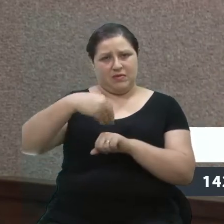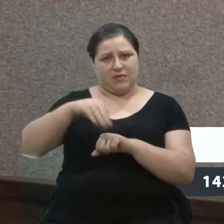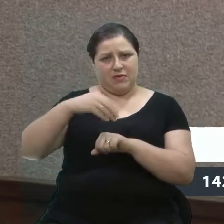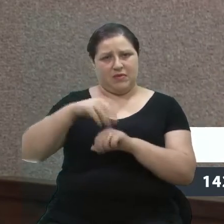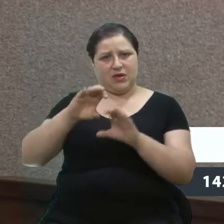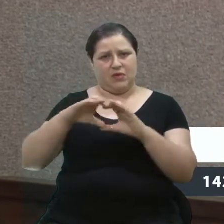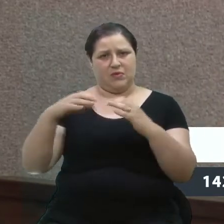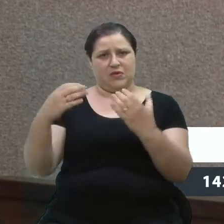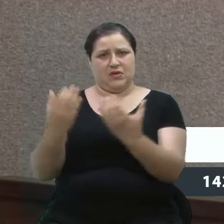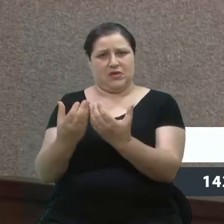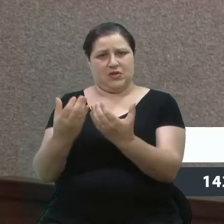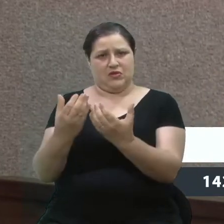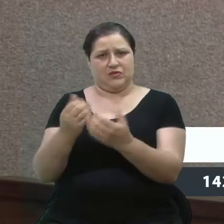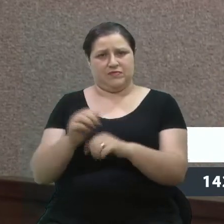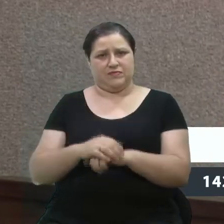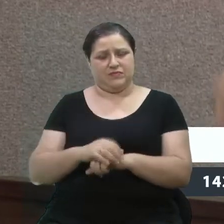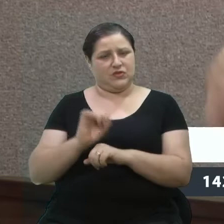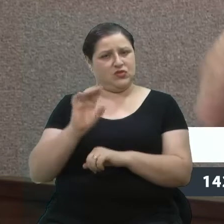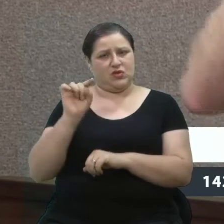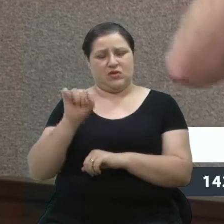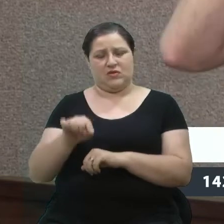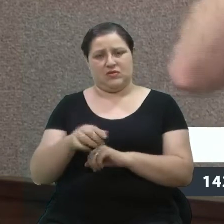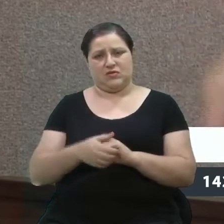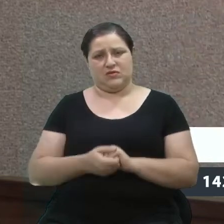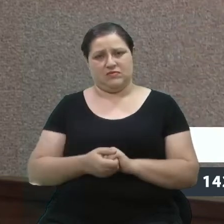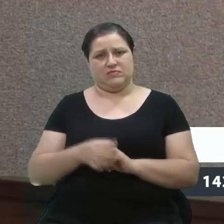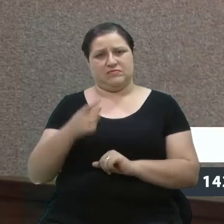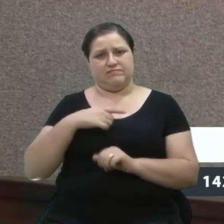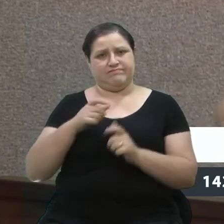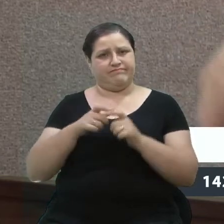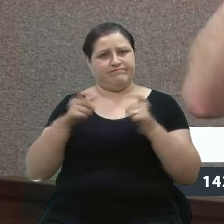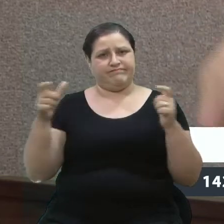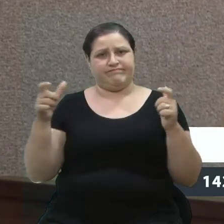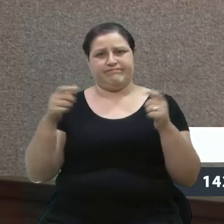para a comunidade. É só isso que eu digo. Uma grande